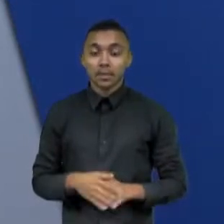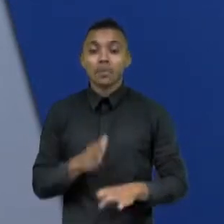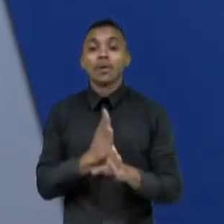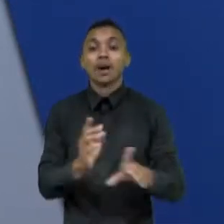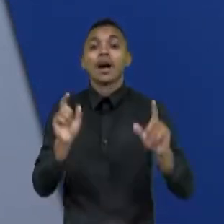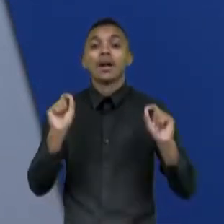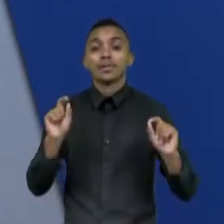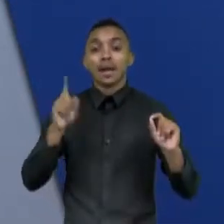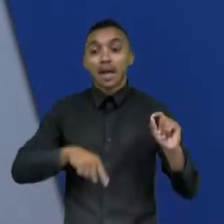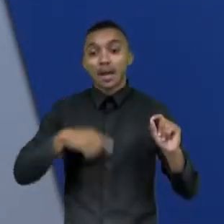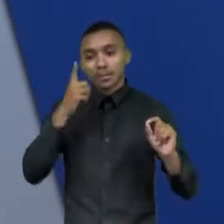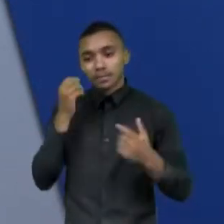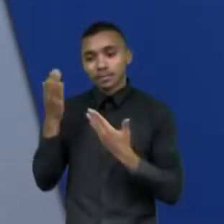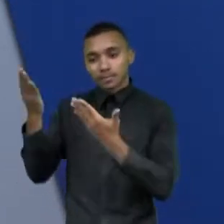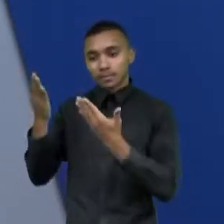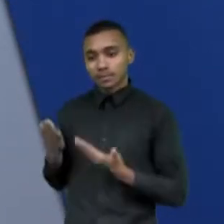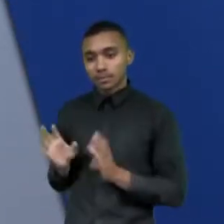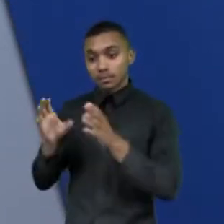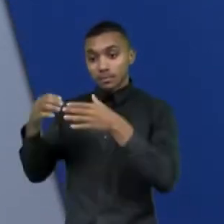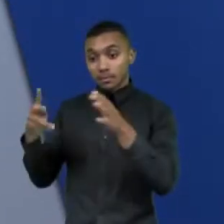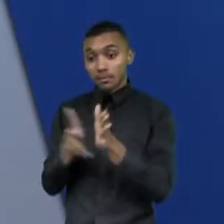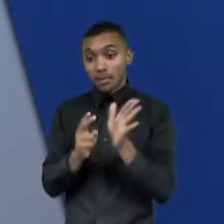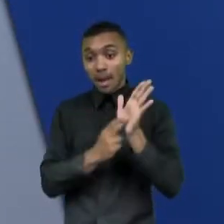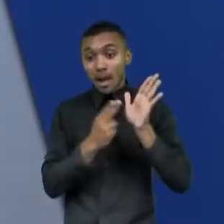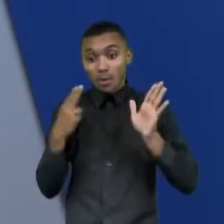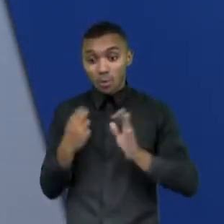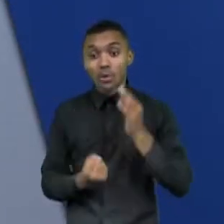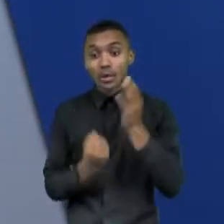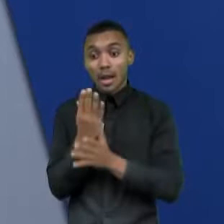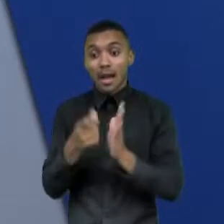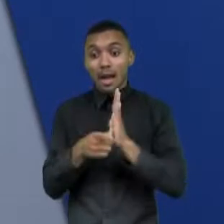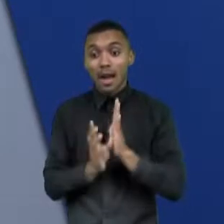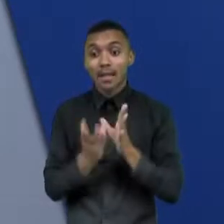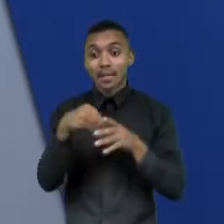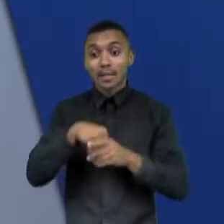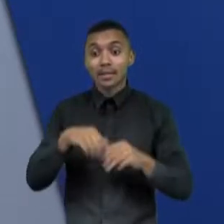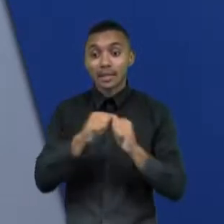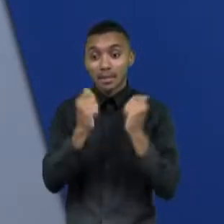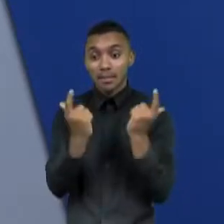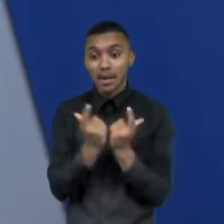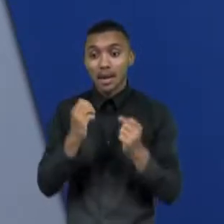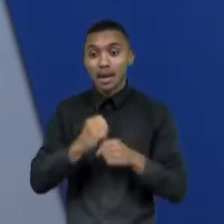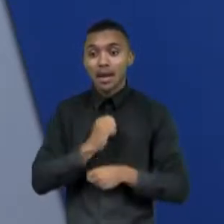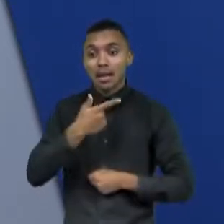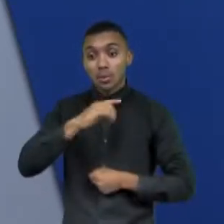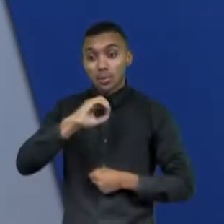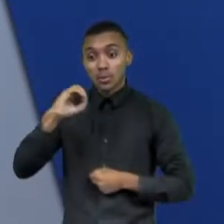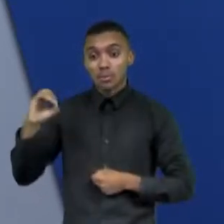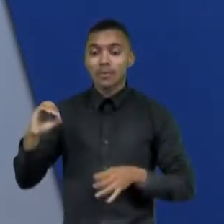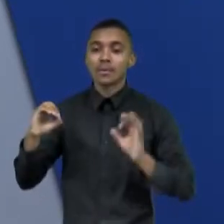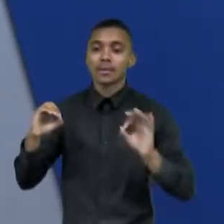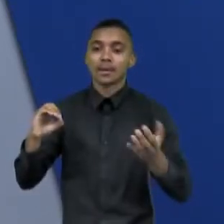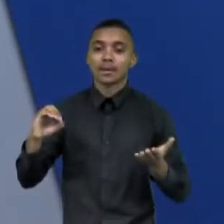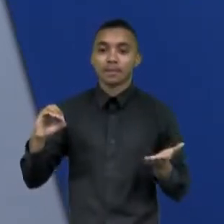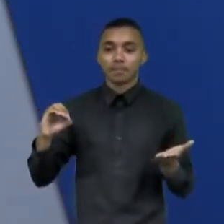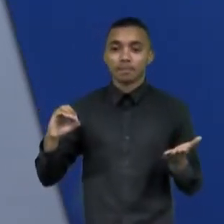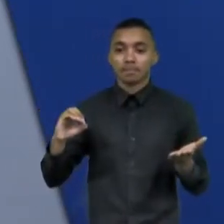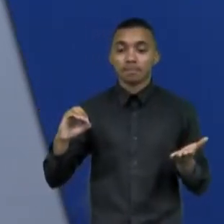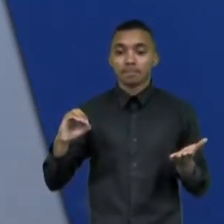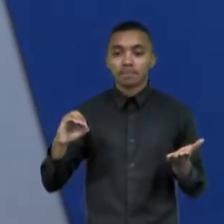trabalho de um escritório que foi criado na Assembleia nos anos 2000. Mais precisamente no ano 2000, e ele